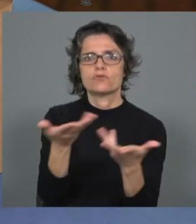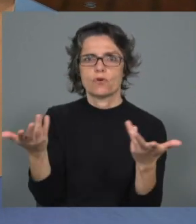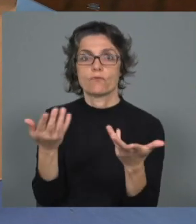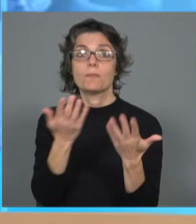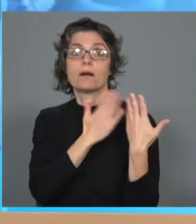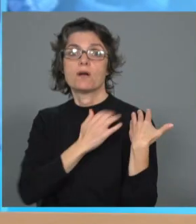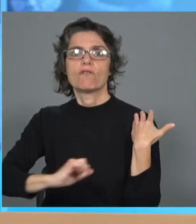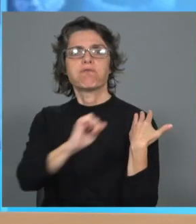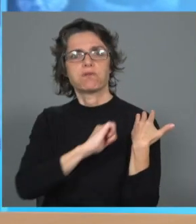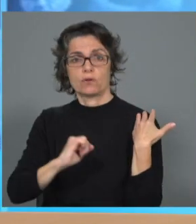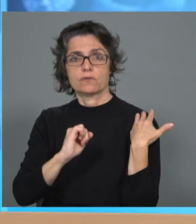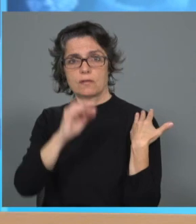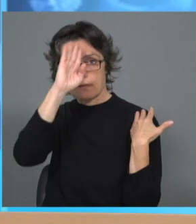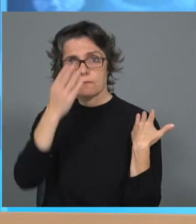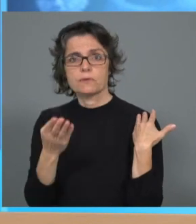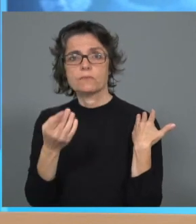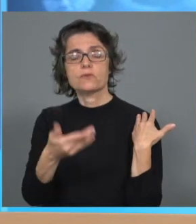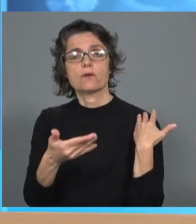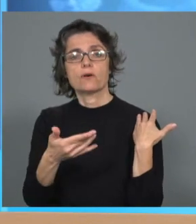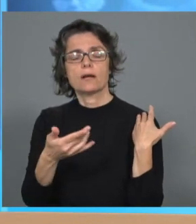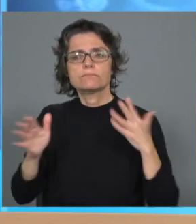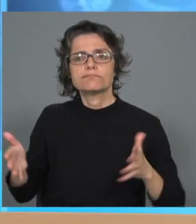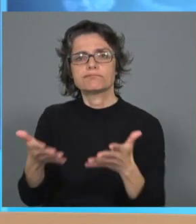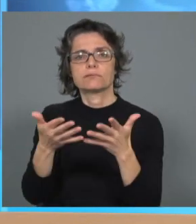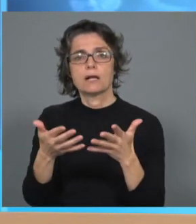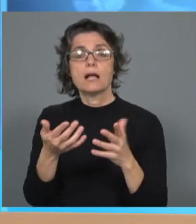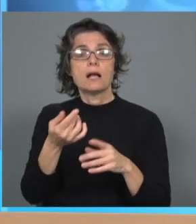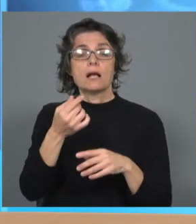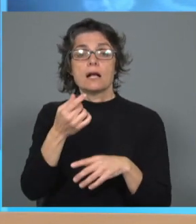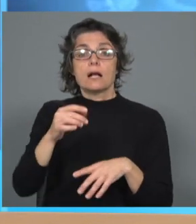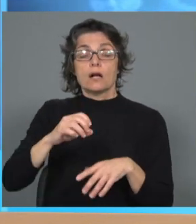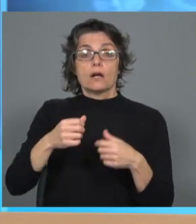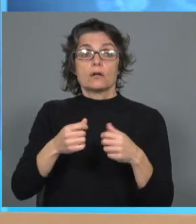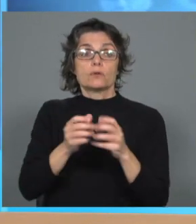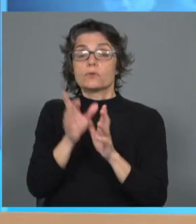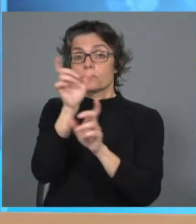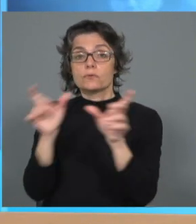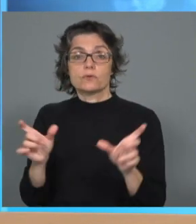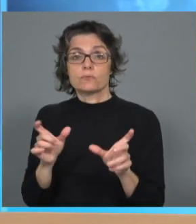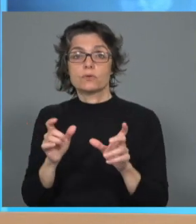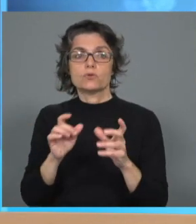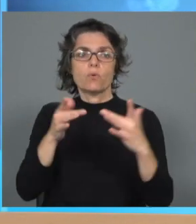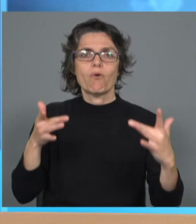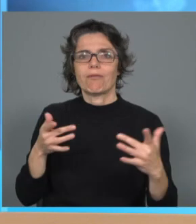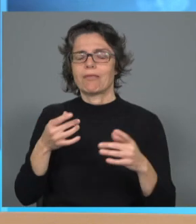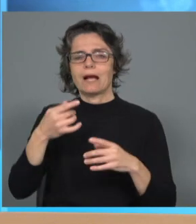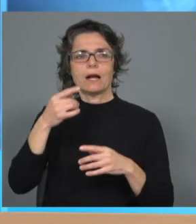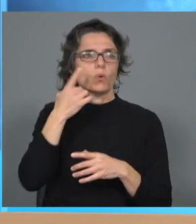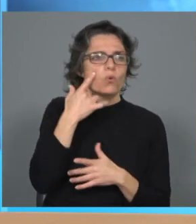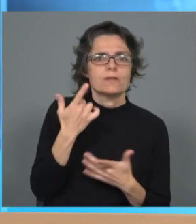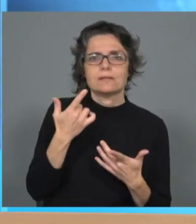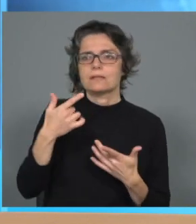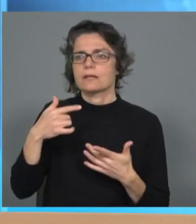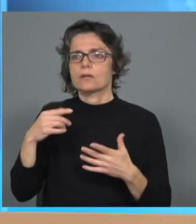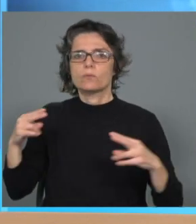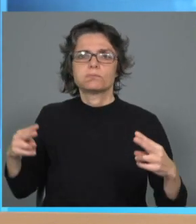Nem todos poderão estar em Lisboa, nem todos estão a viver isto nas redes sociais, nem todos conseguiram fazer este encontro